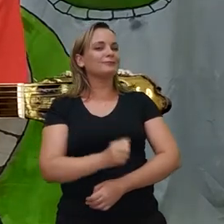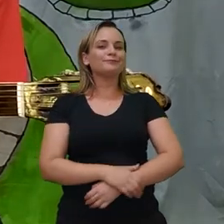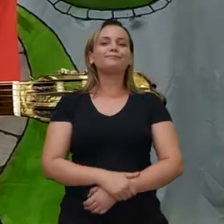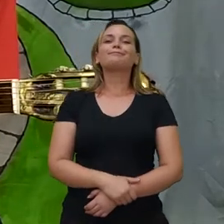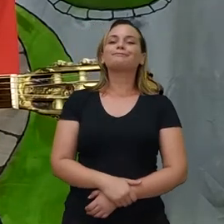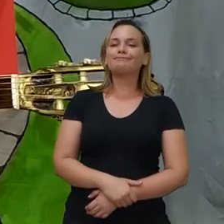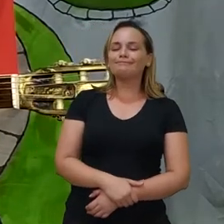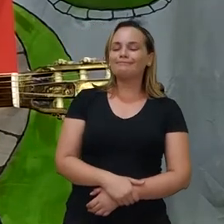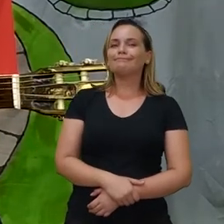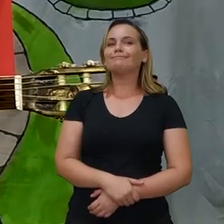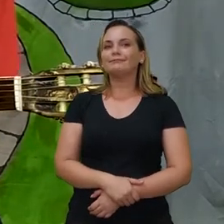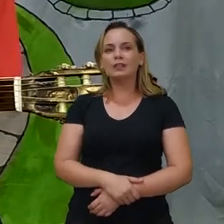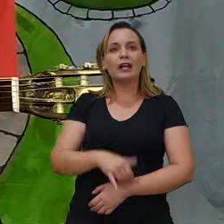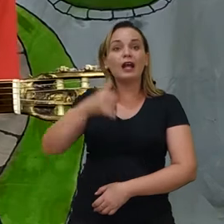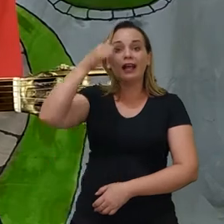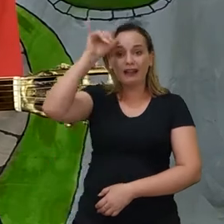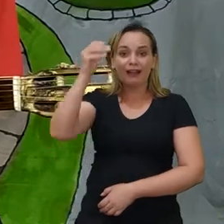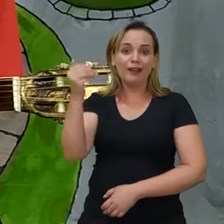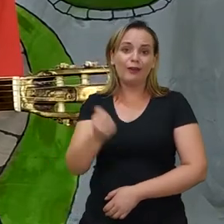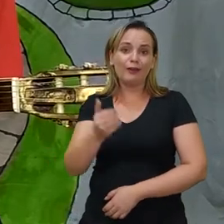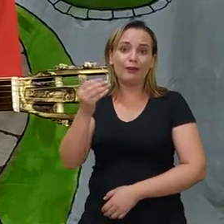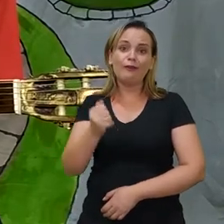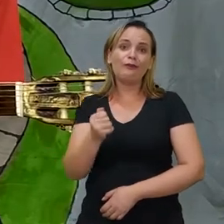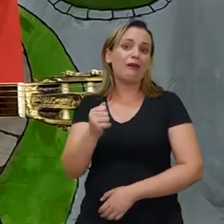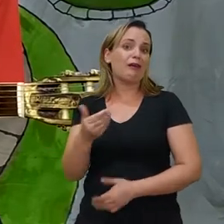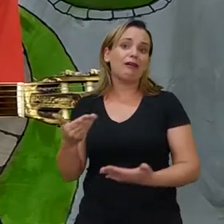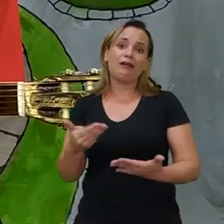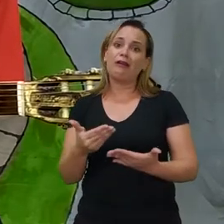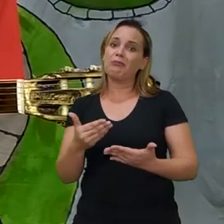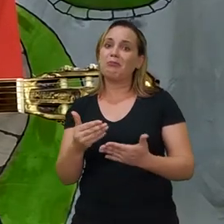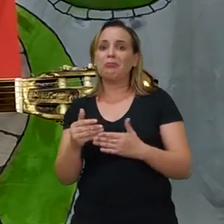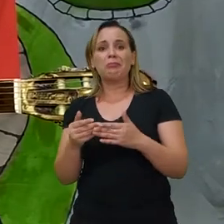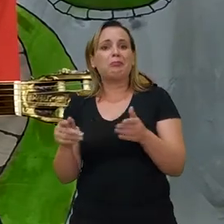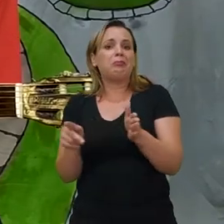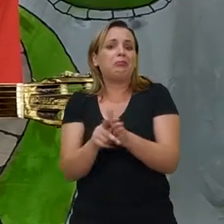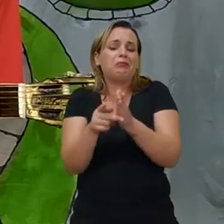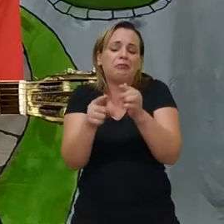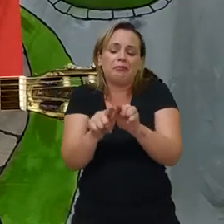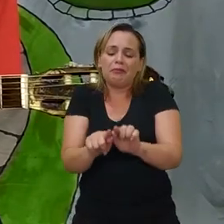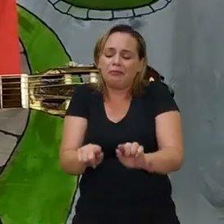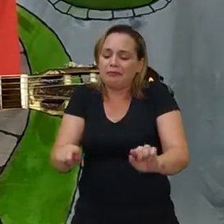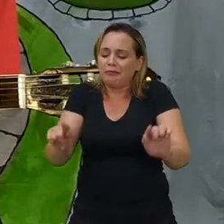E a Dona Vaca, então, minha gente, virou churrasquinho. Coitadinho.